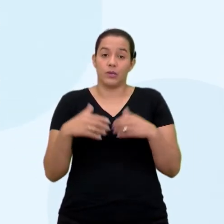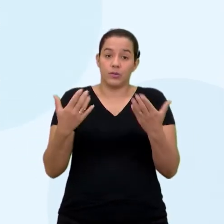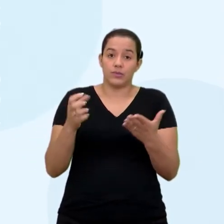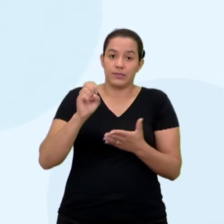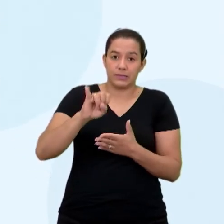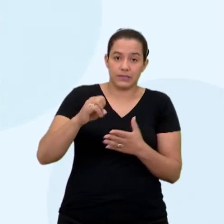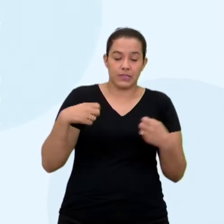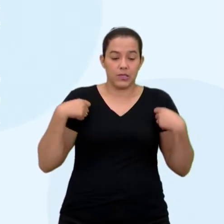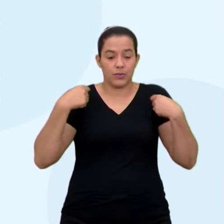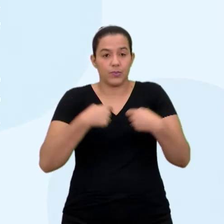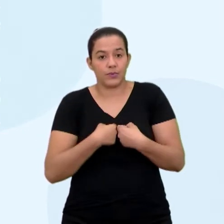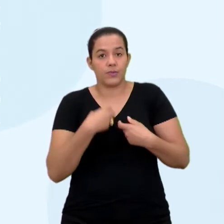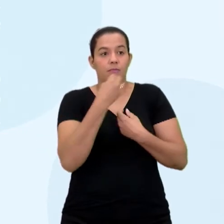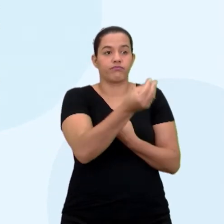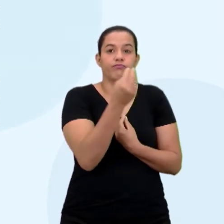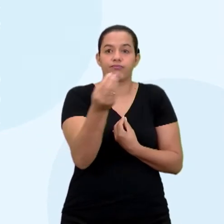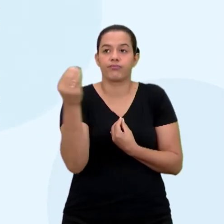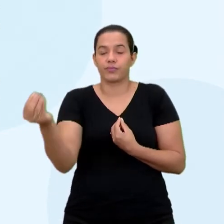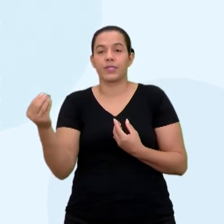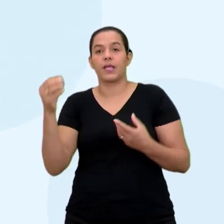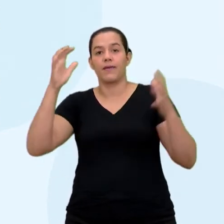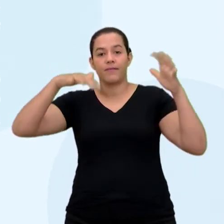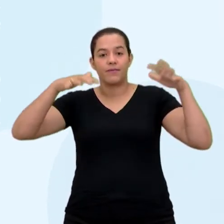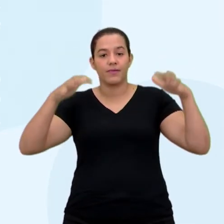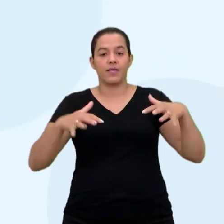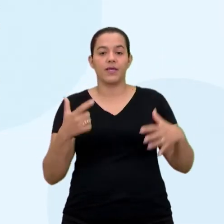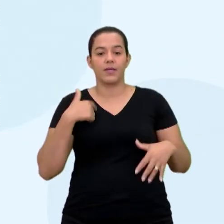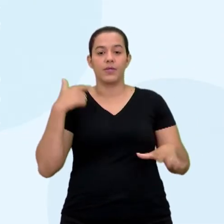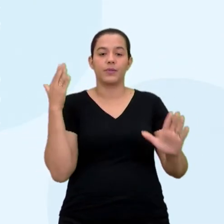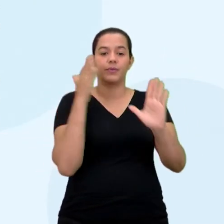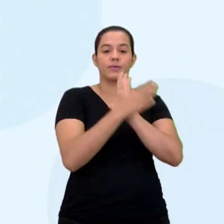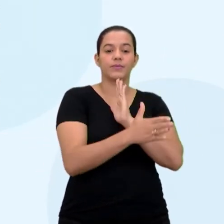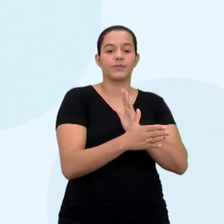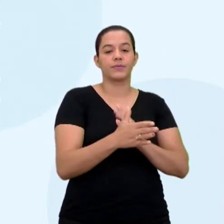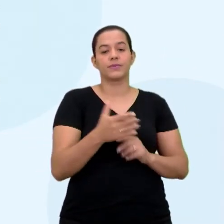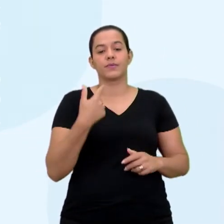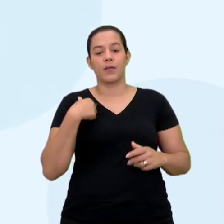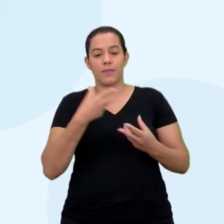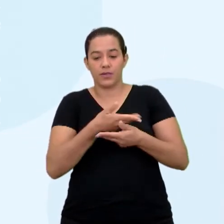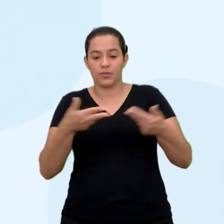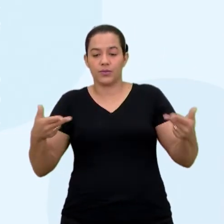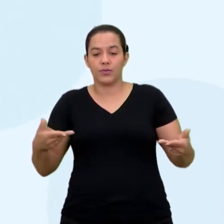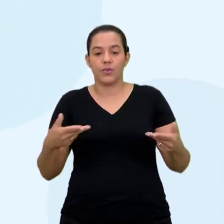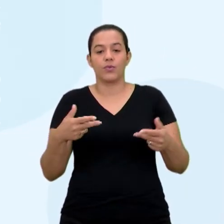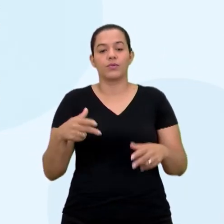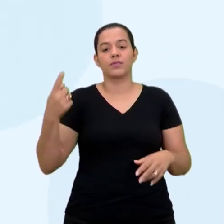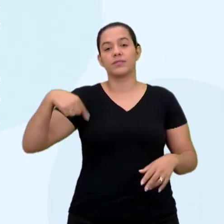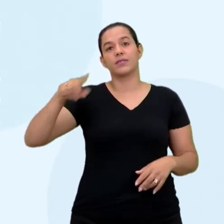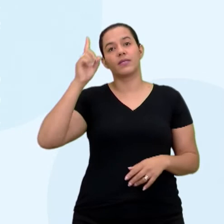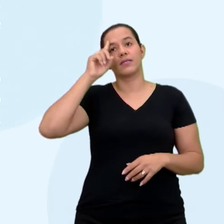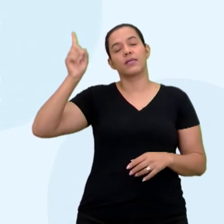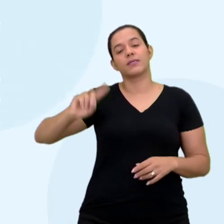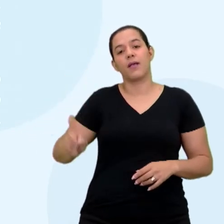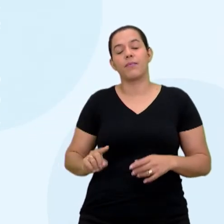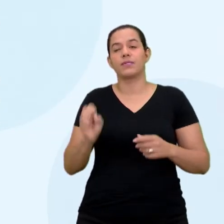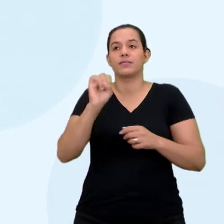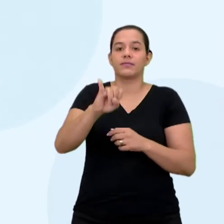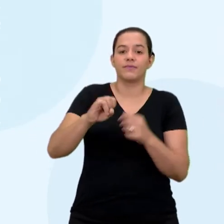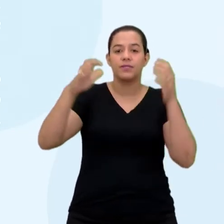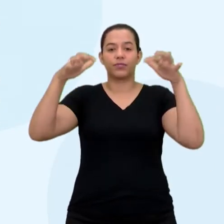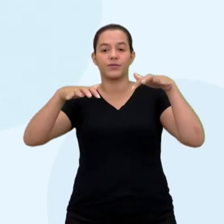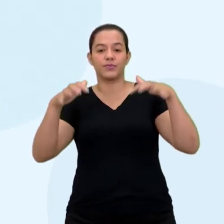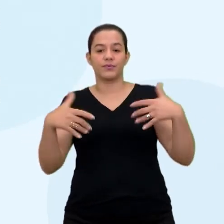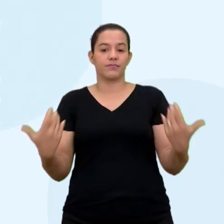capa de chuva na frente de um estádio de futebol, eu não saio da minha casa com os meus produtos para vender informalmente sem saber a previsão do tempo.